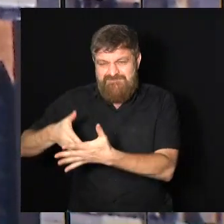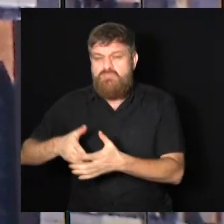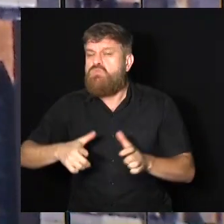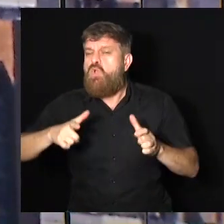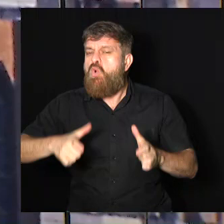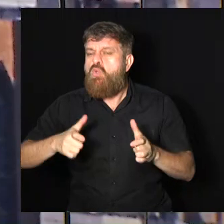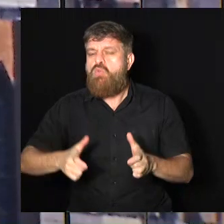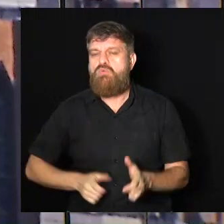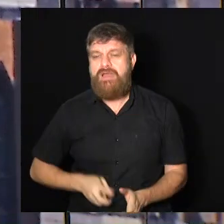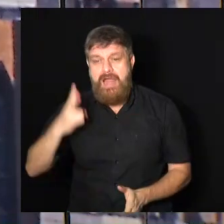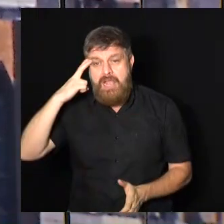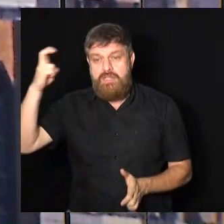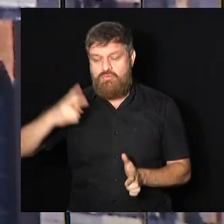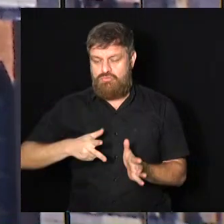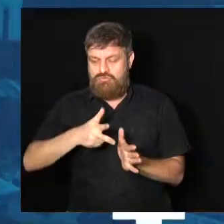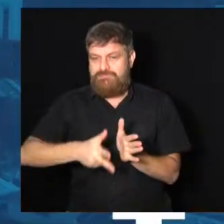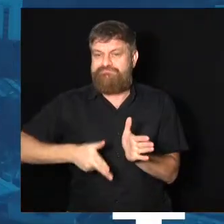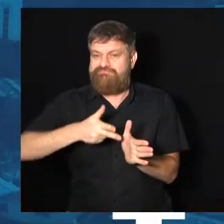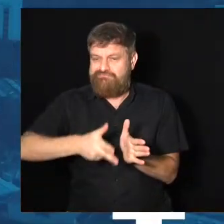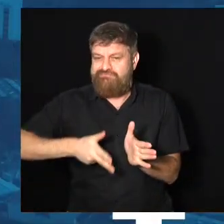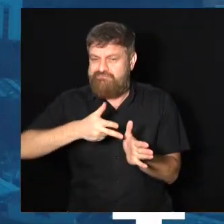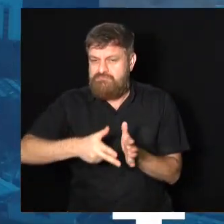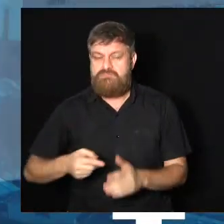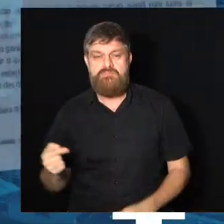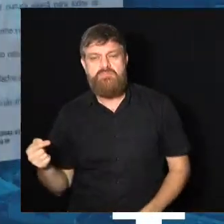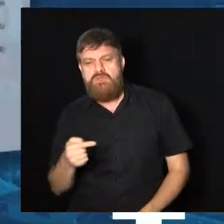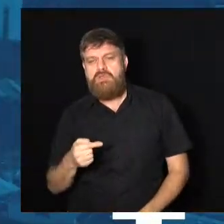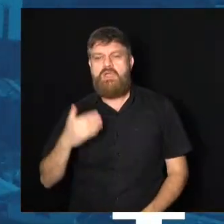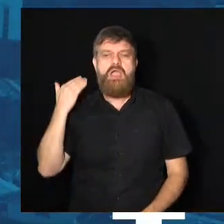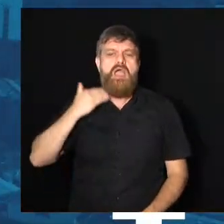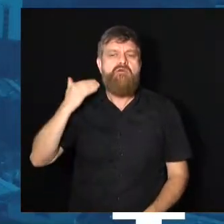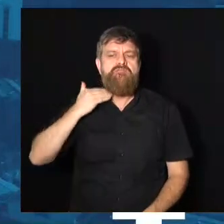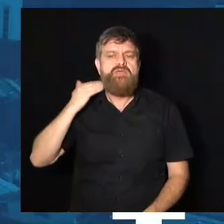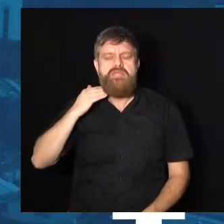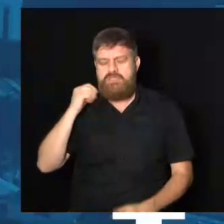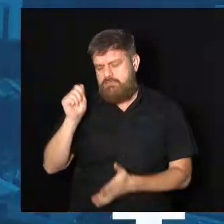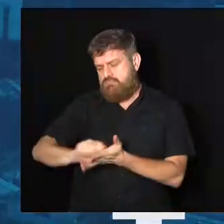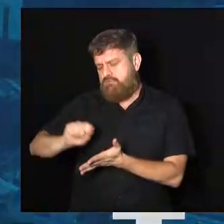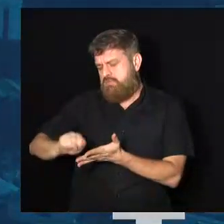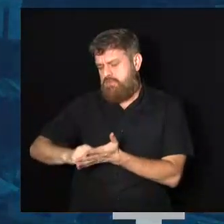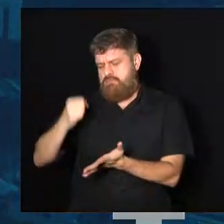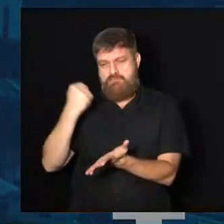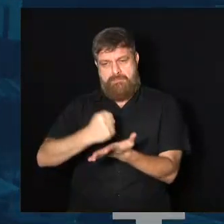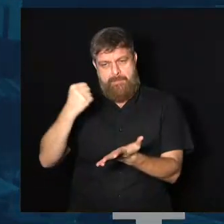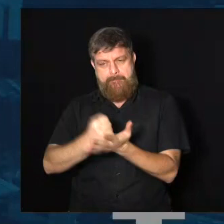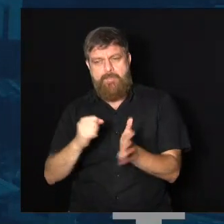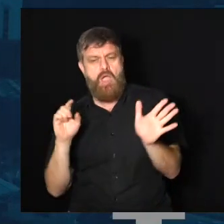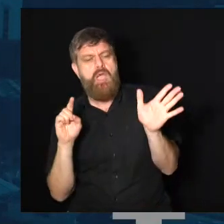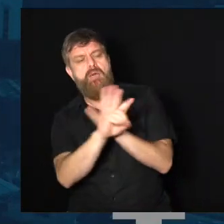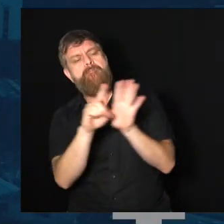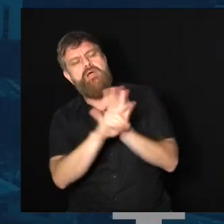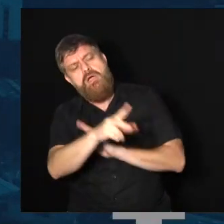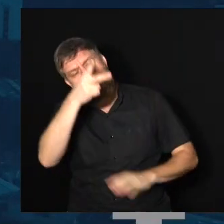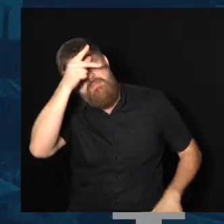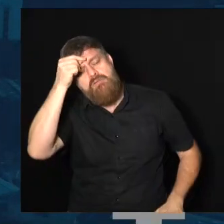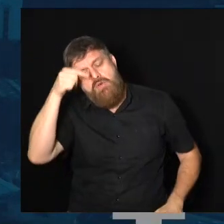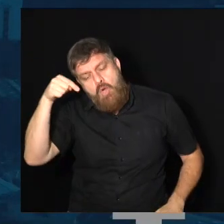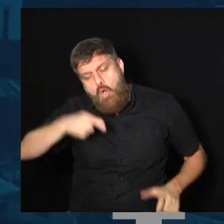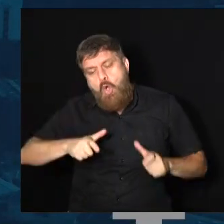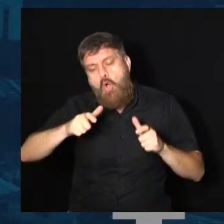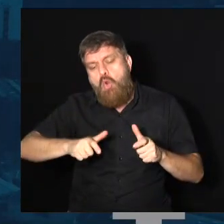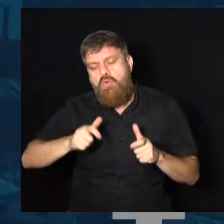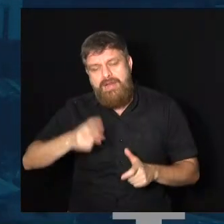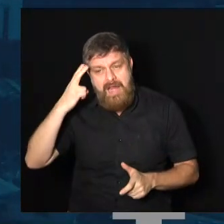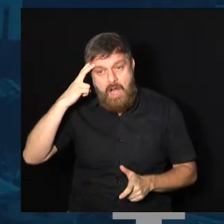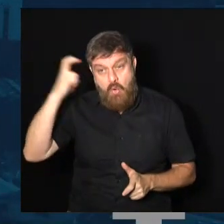o espaço da Estação Cultura. A vereadora Mariana Conte, do PSOL, protocolou um requerimento em que pede informações sobre a utilização da